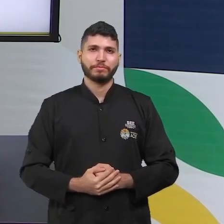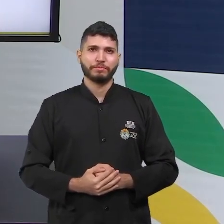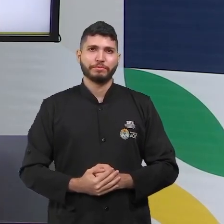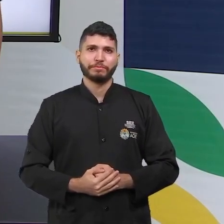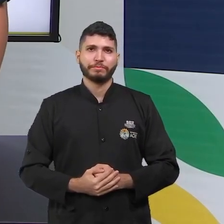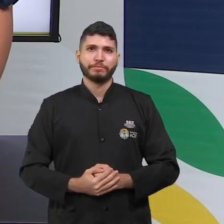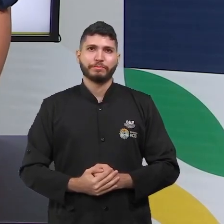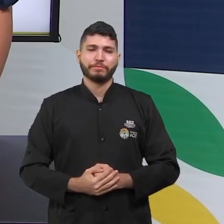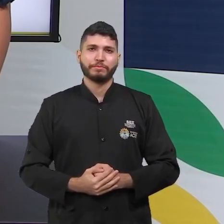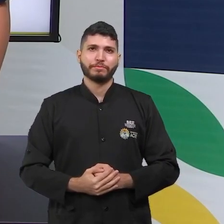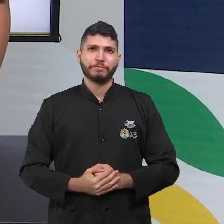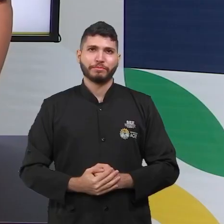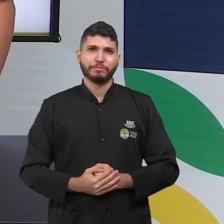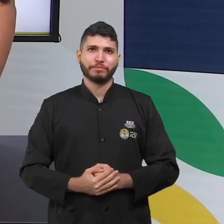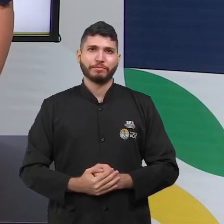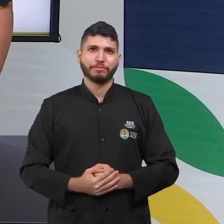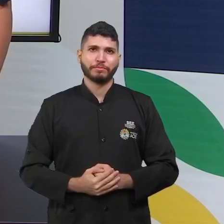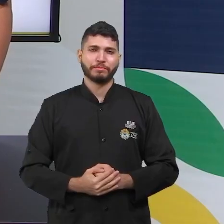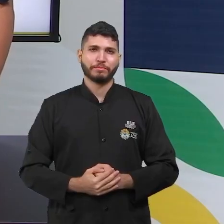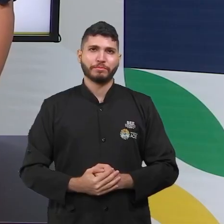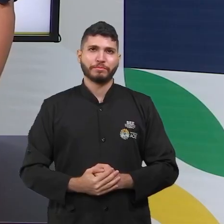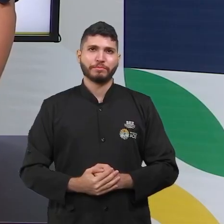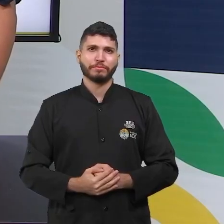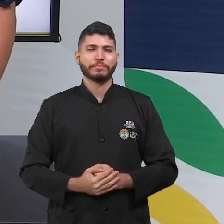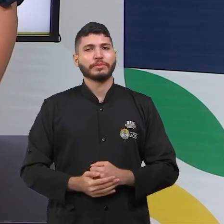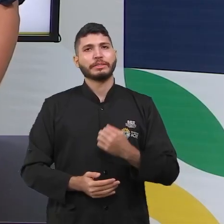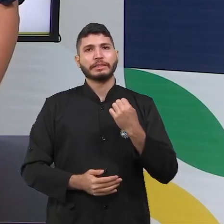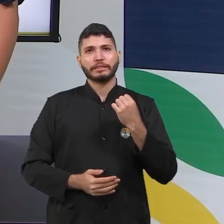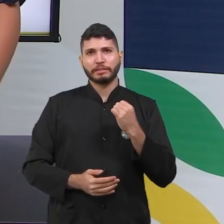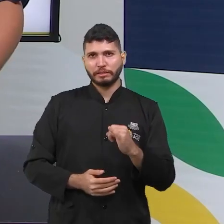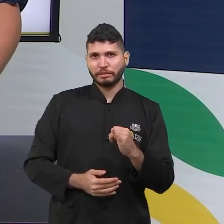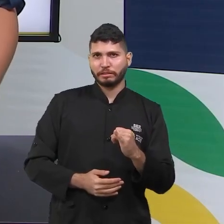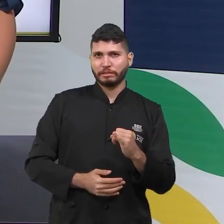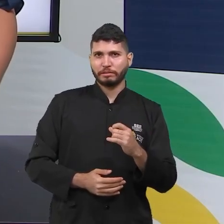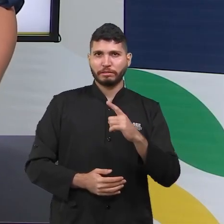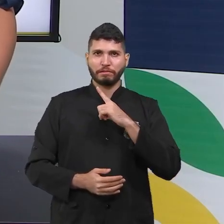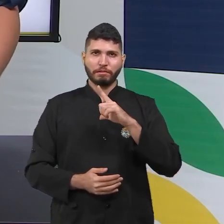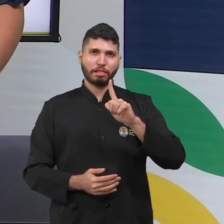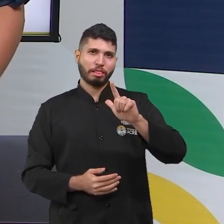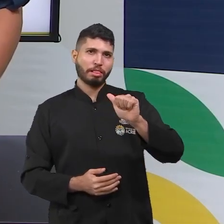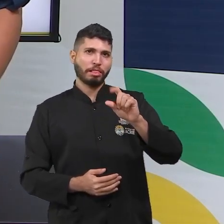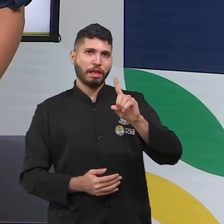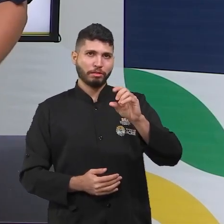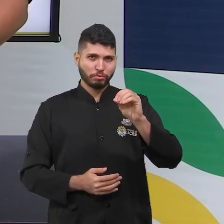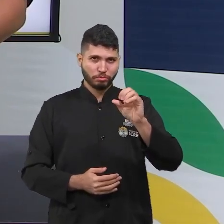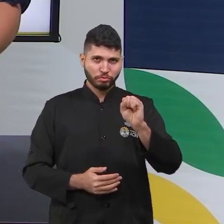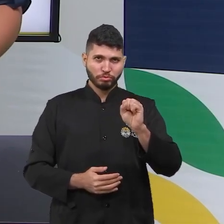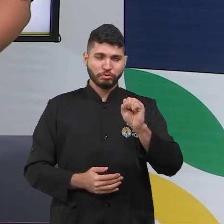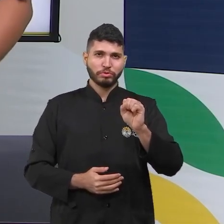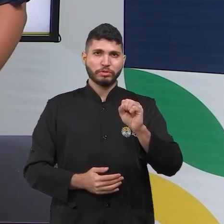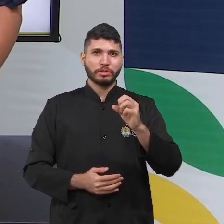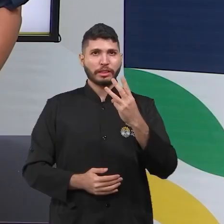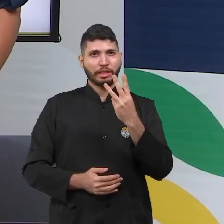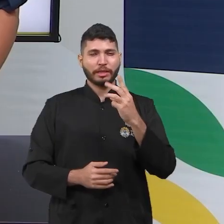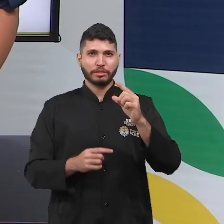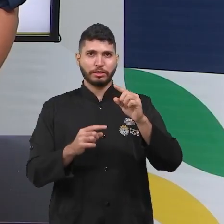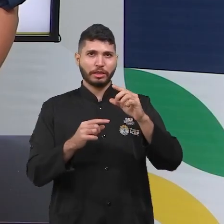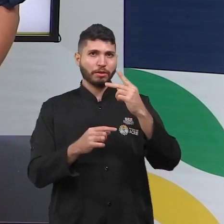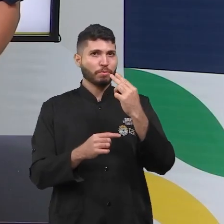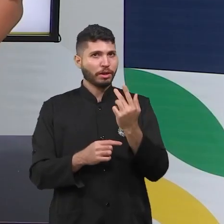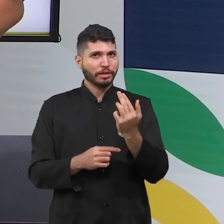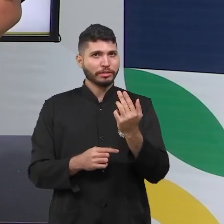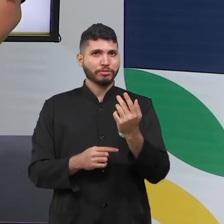pensar, se existem 3 lados iguais, deve existir 3 ângulos